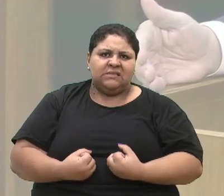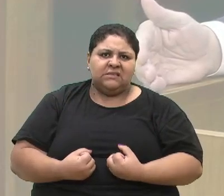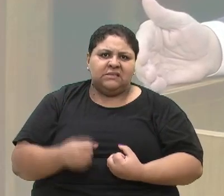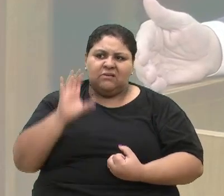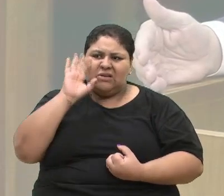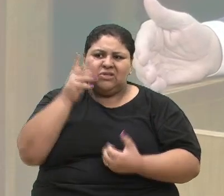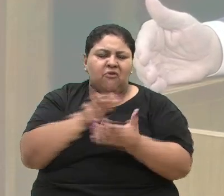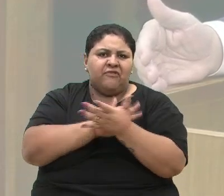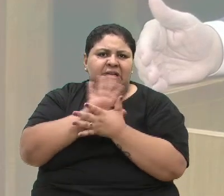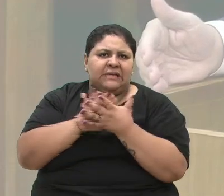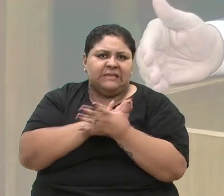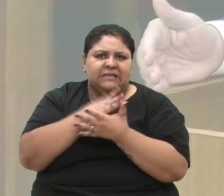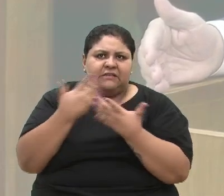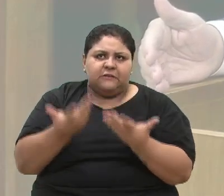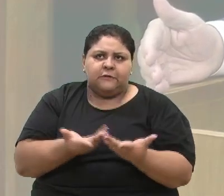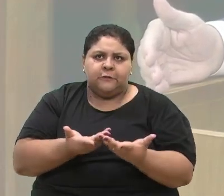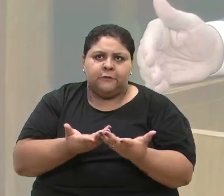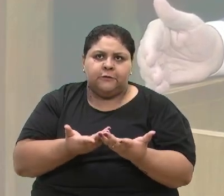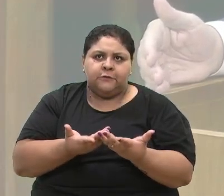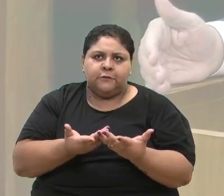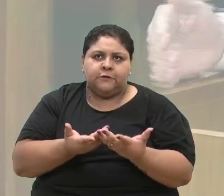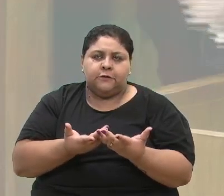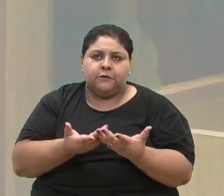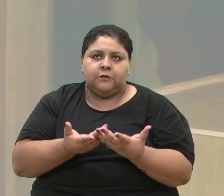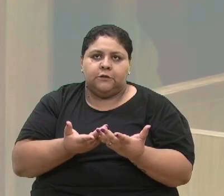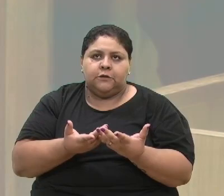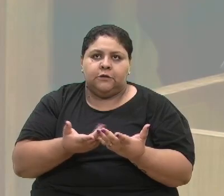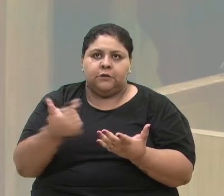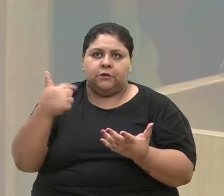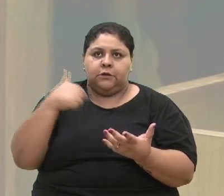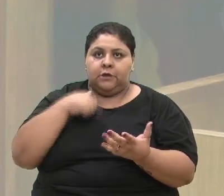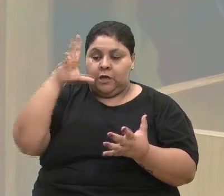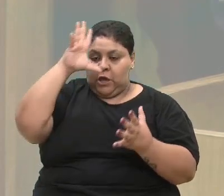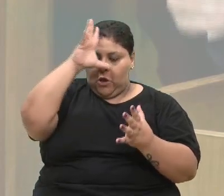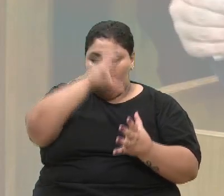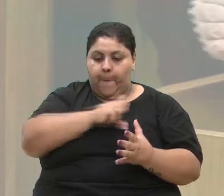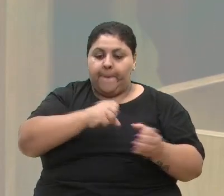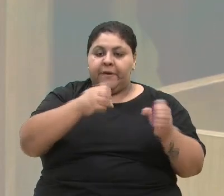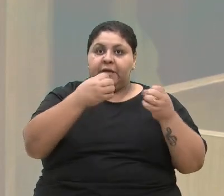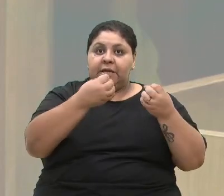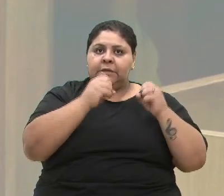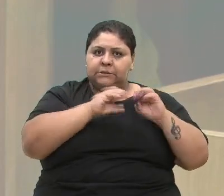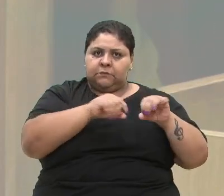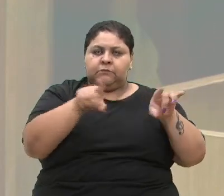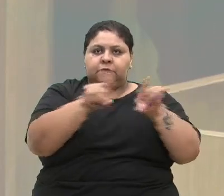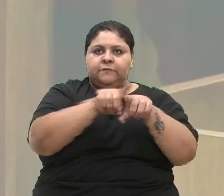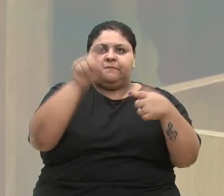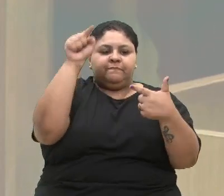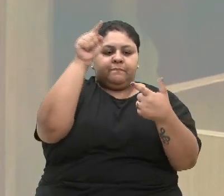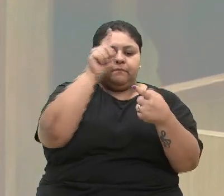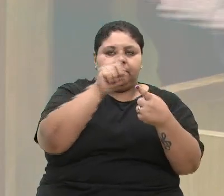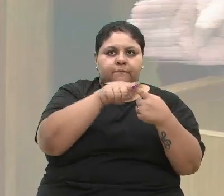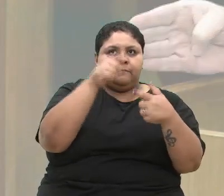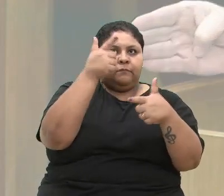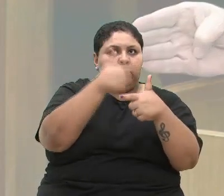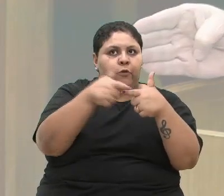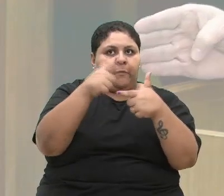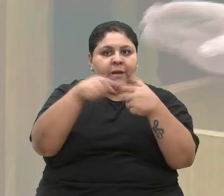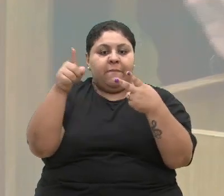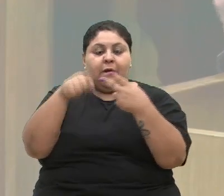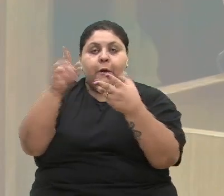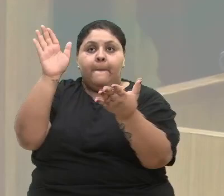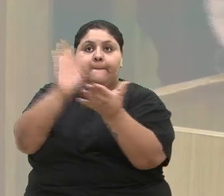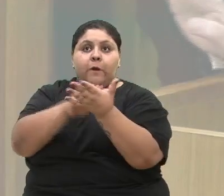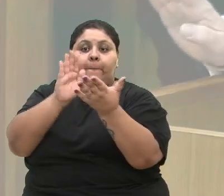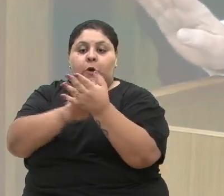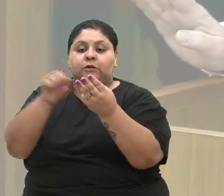resolutiva. Então, o trinômio sempre é, eu aprendi assim e ensino assim. Problema, proposta, solução.